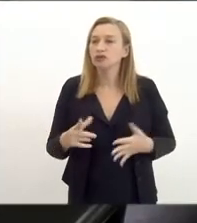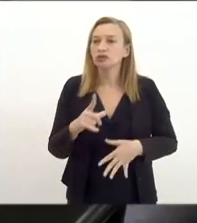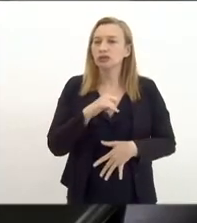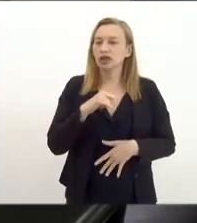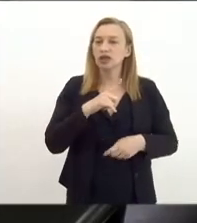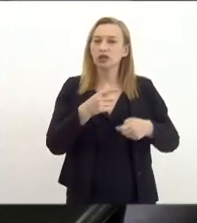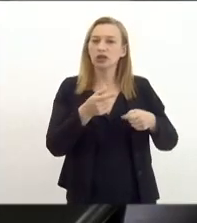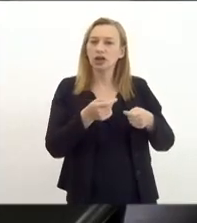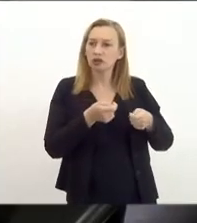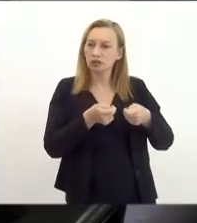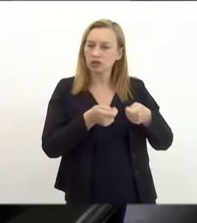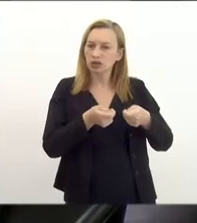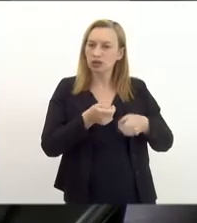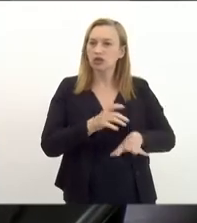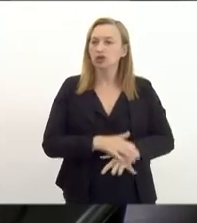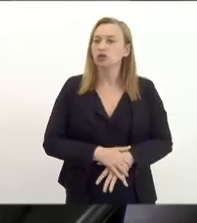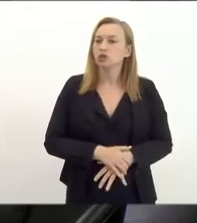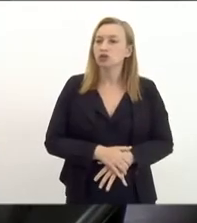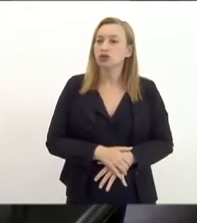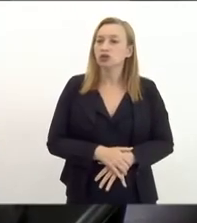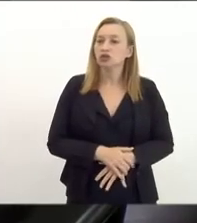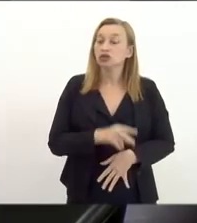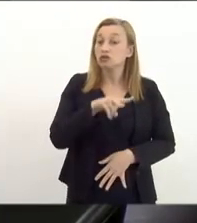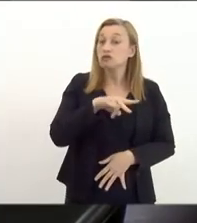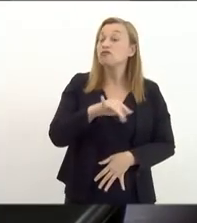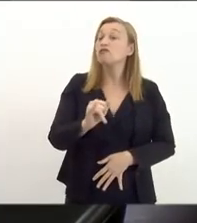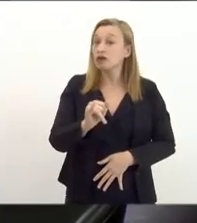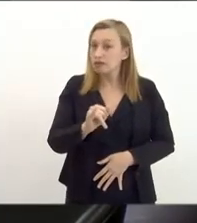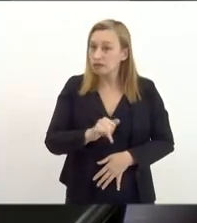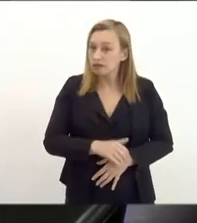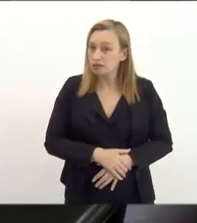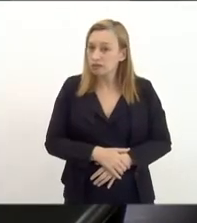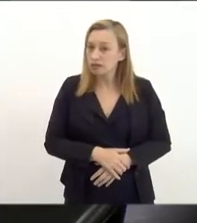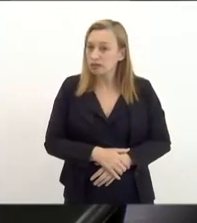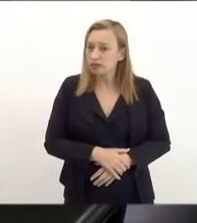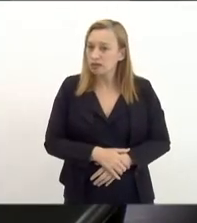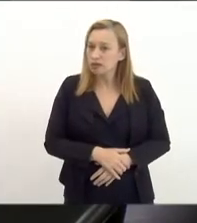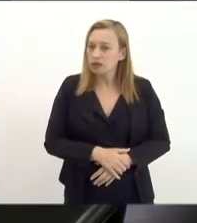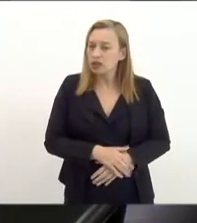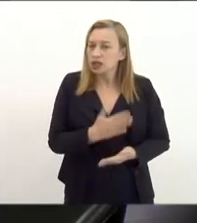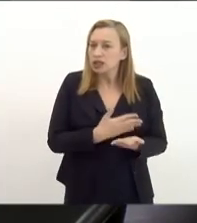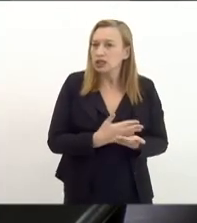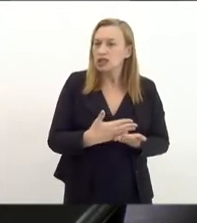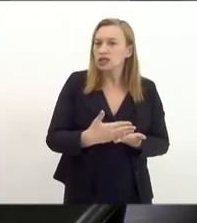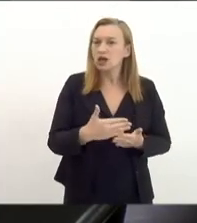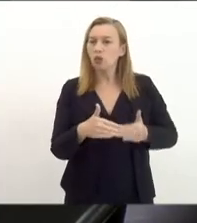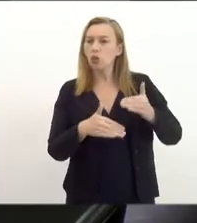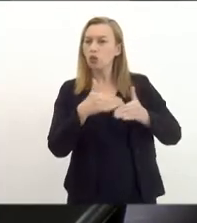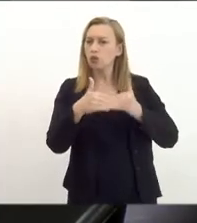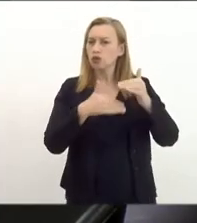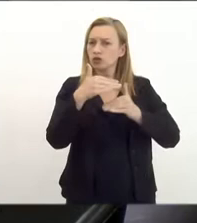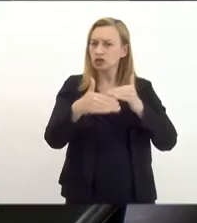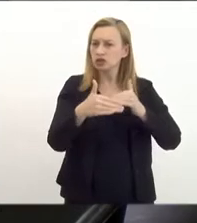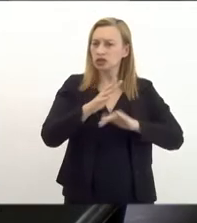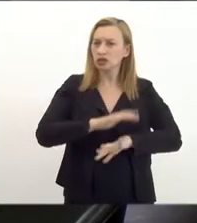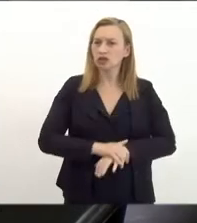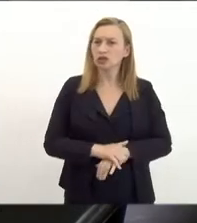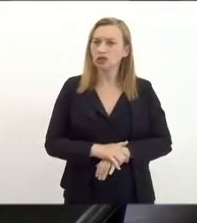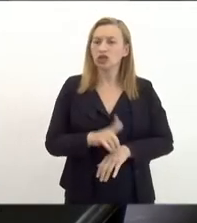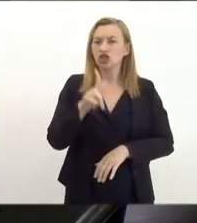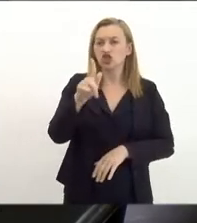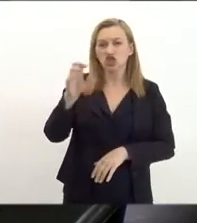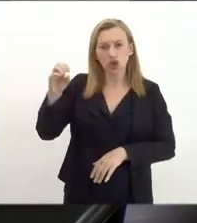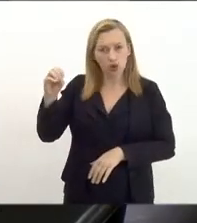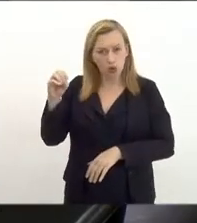tem a regulamentação a gente vai iniciar o processo através do